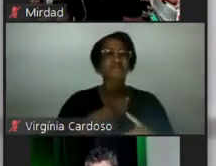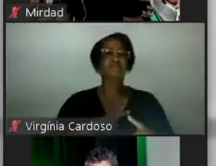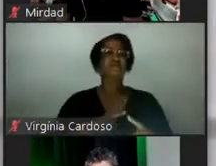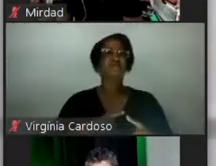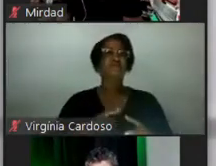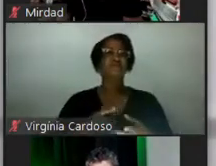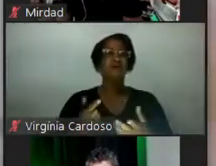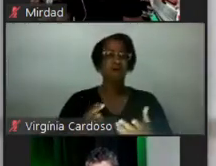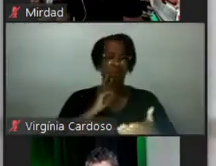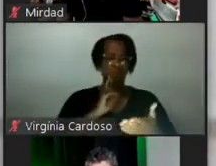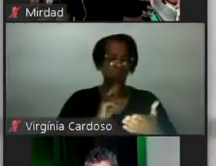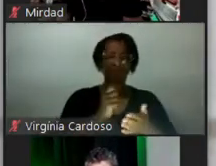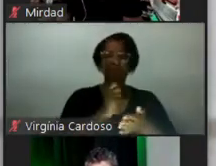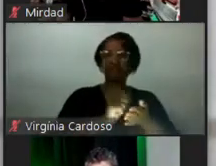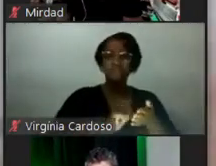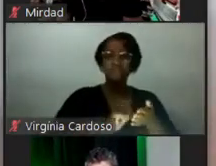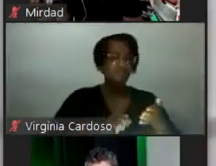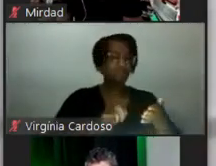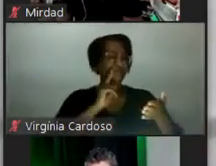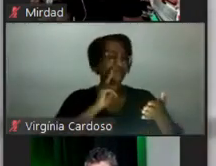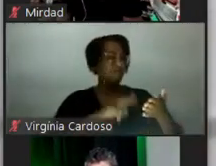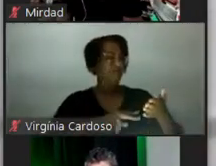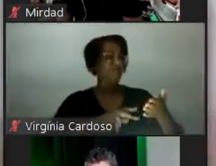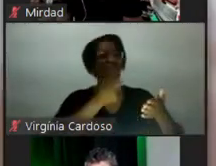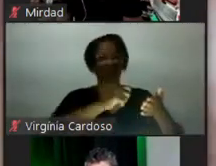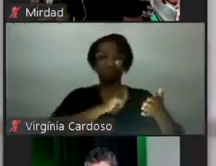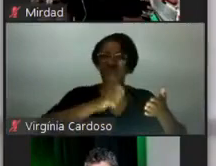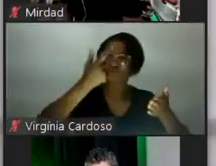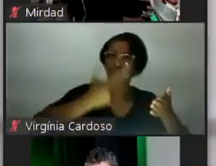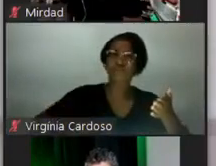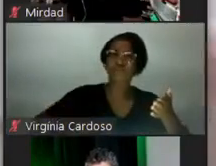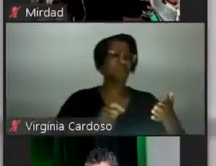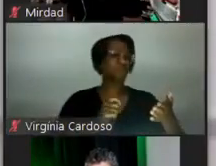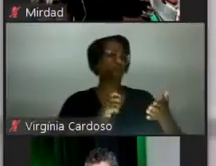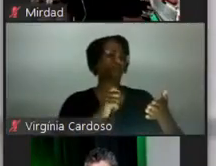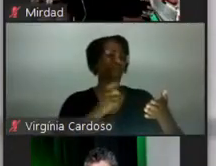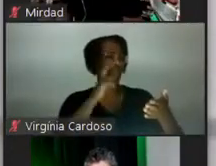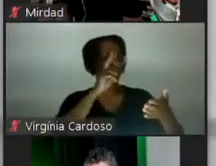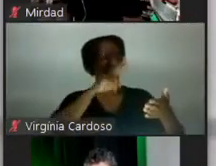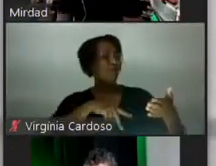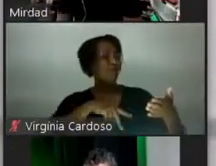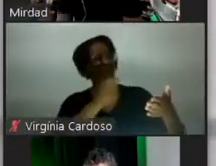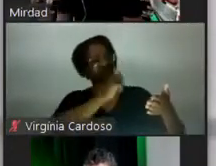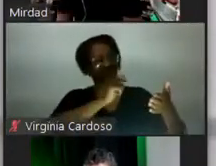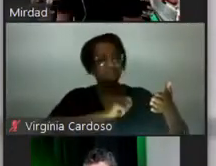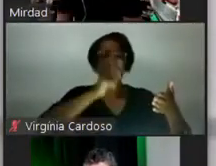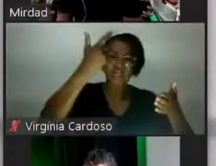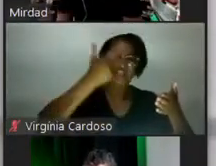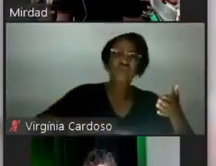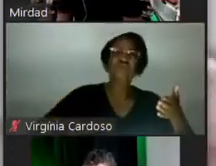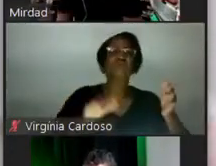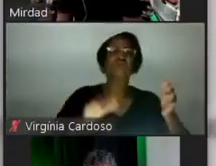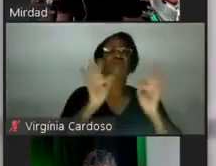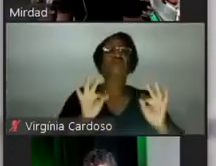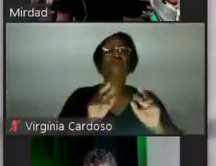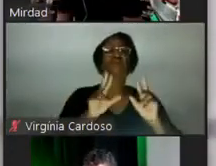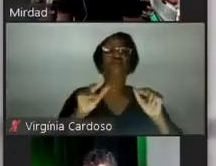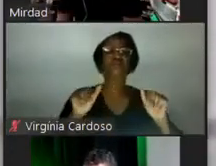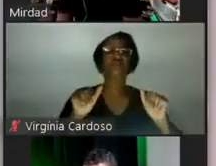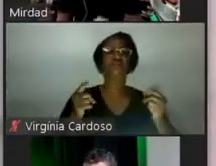com o resultado. Eu pegava o livro e reescrevia, e reescrevia. Então, sabe aquele trabalho de carpinteiro que